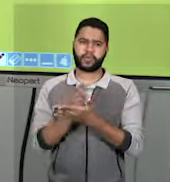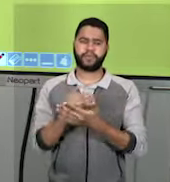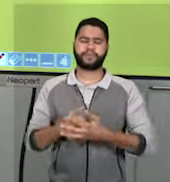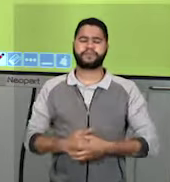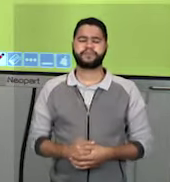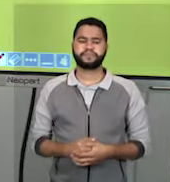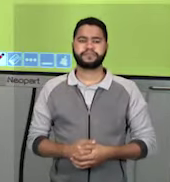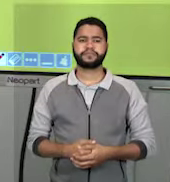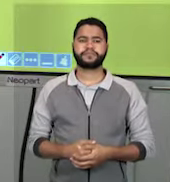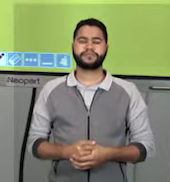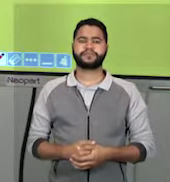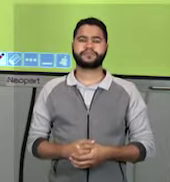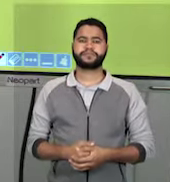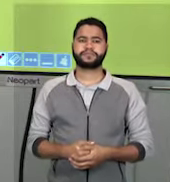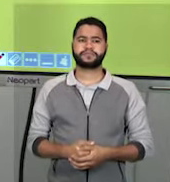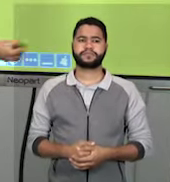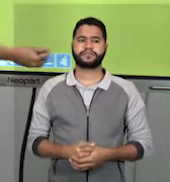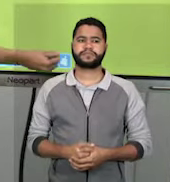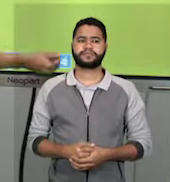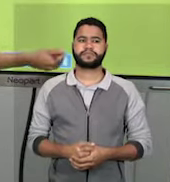logaritmo.